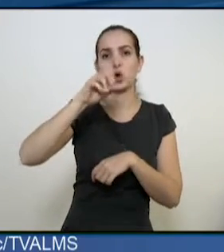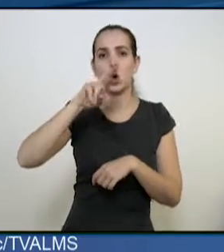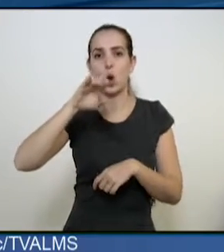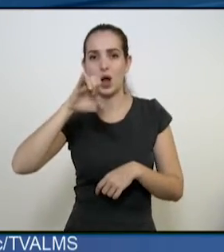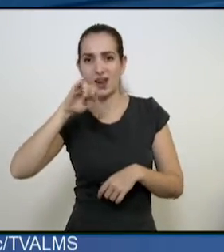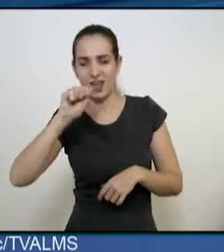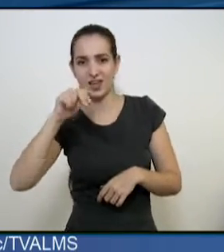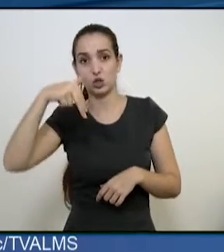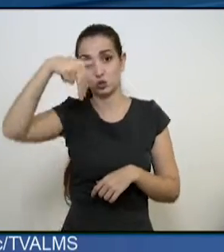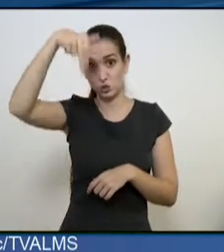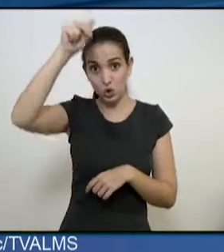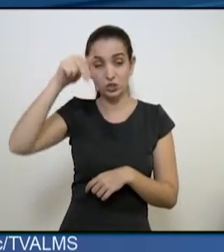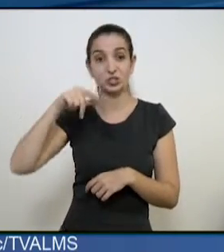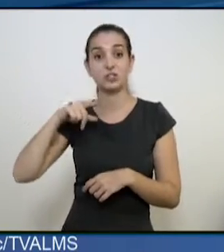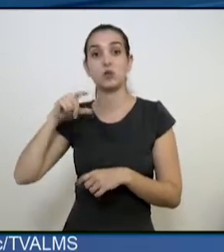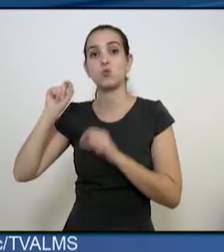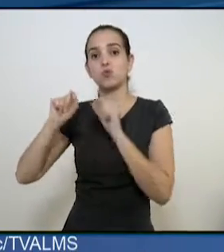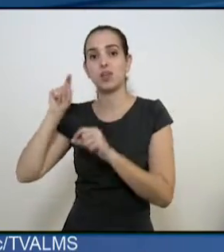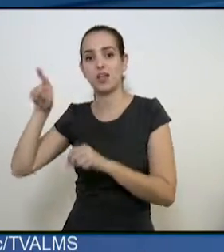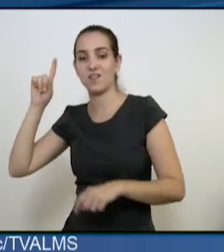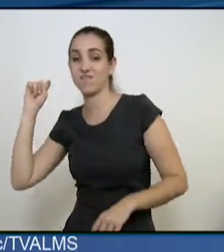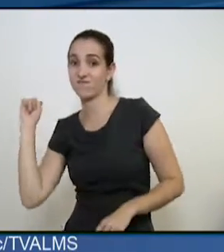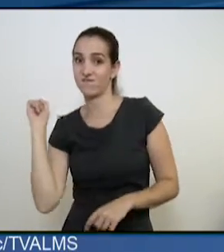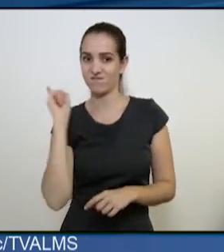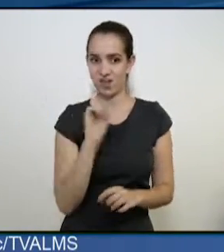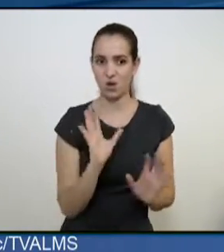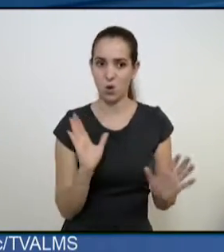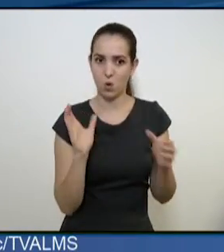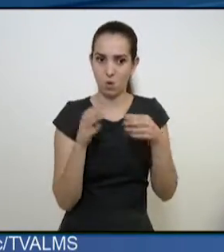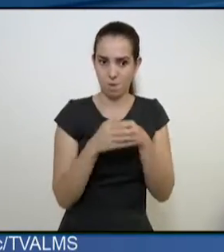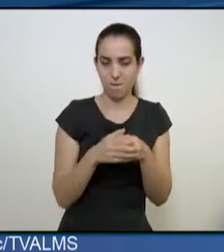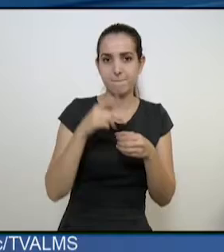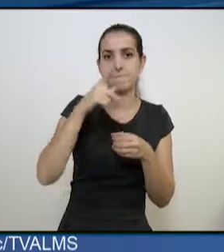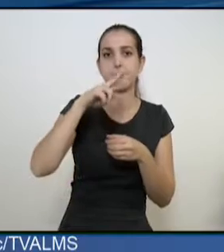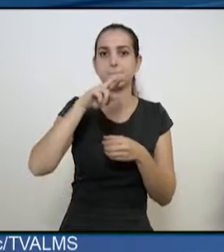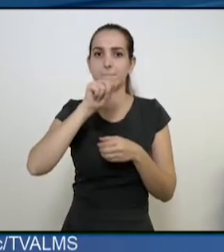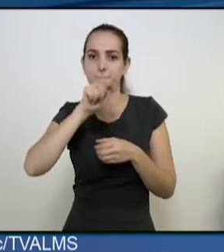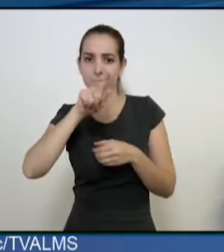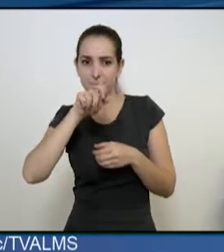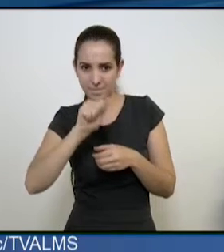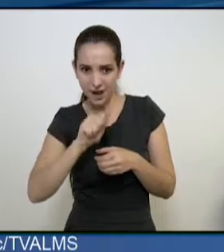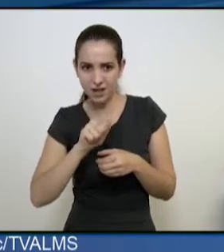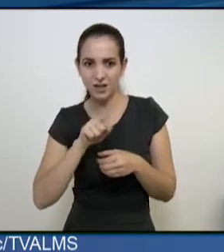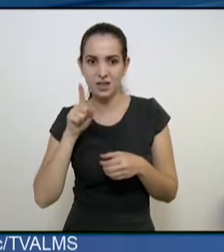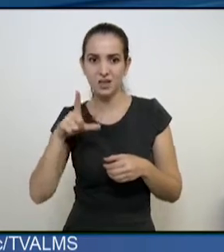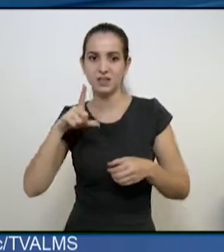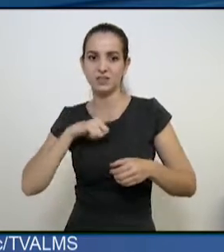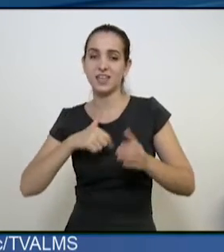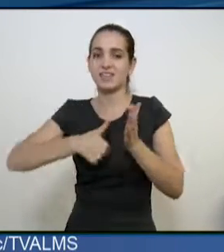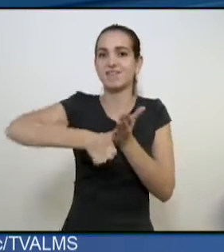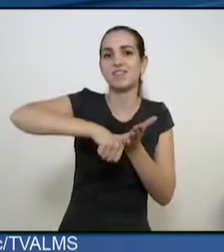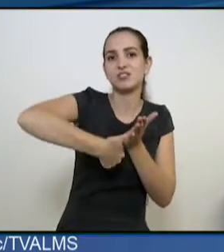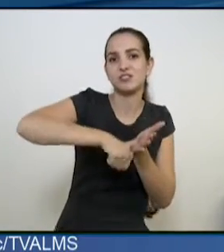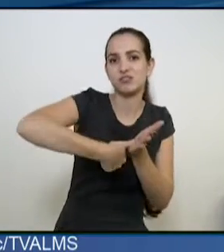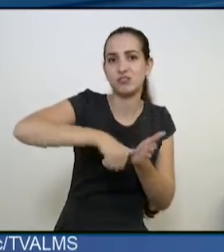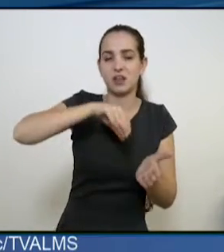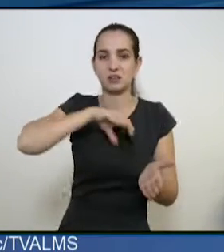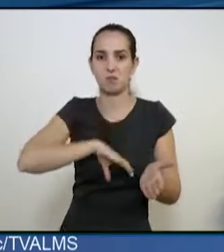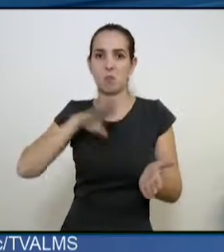à embaixada de Praga, não fala uma palavra de português e tira a carteira de identidade brasileira